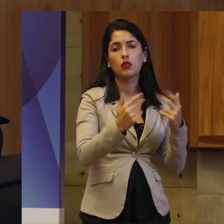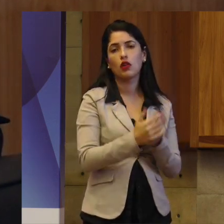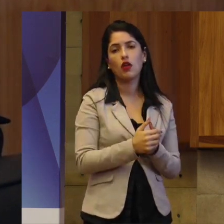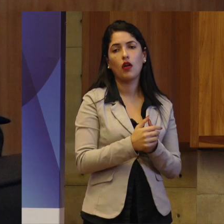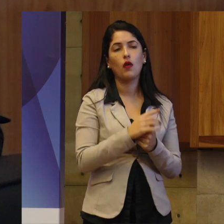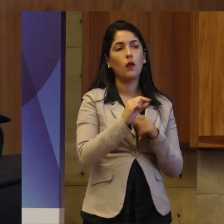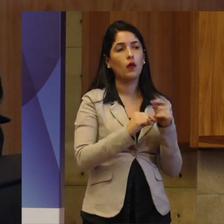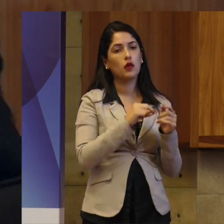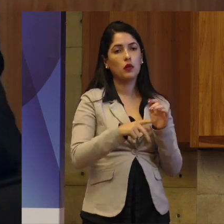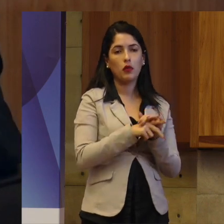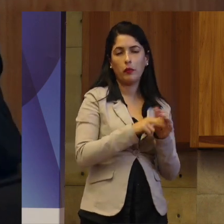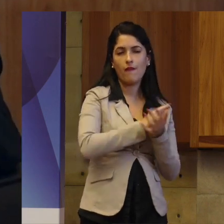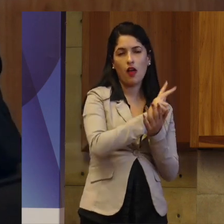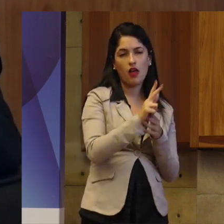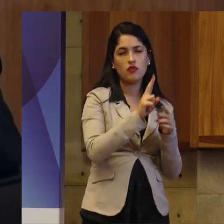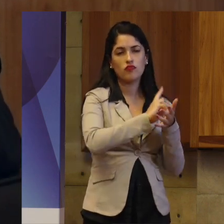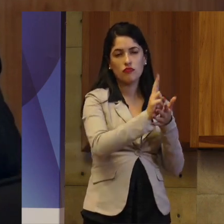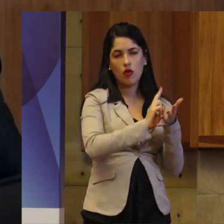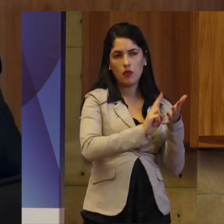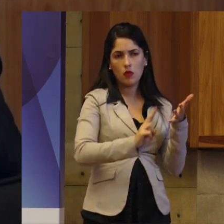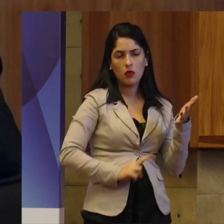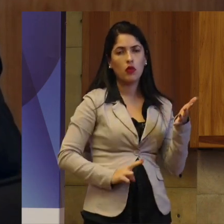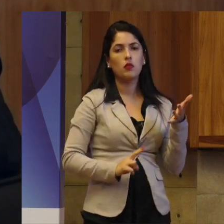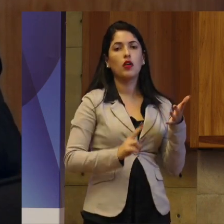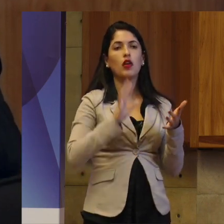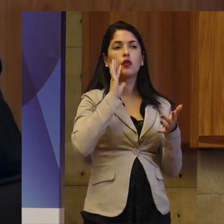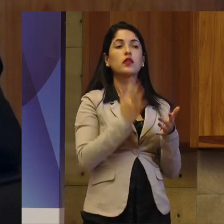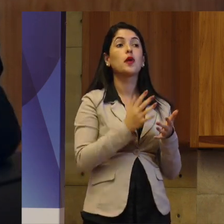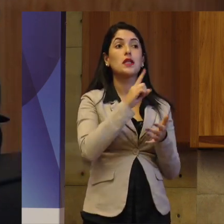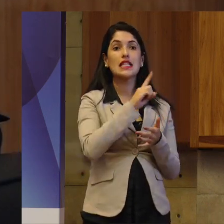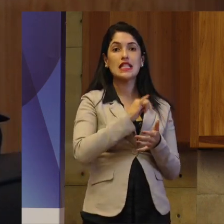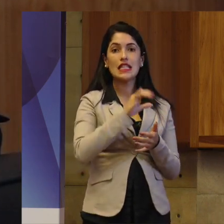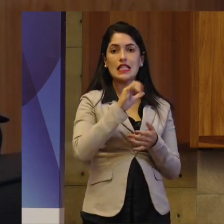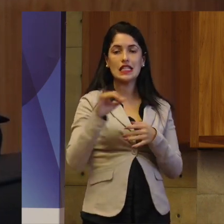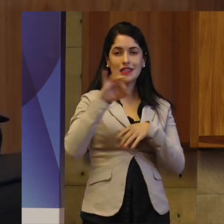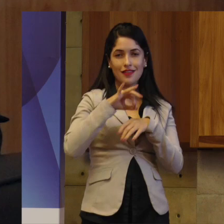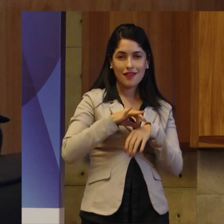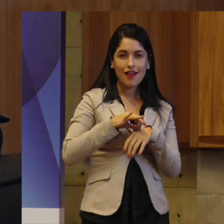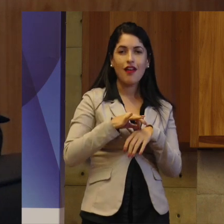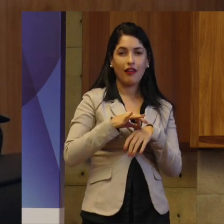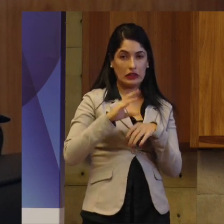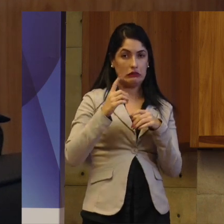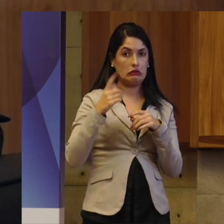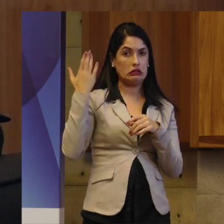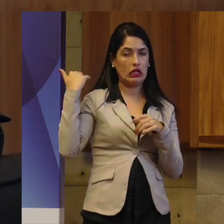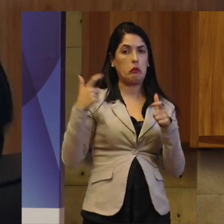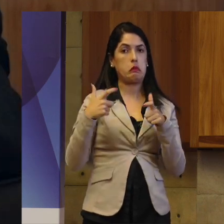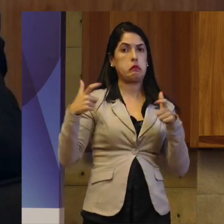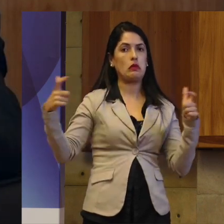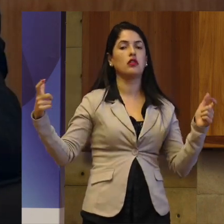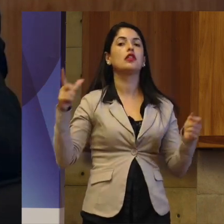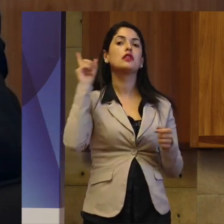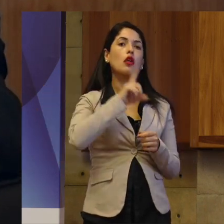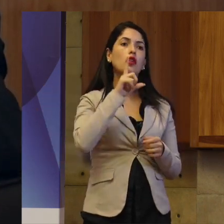Health, né, o NIH, quando houve a crise da Zika e da dengue, eles imediatamente